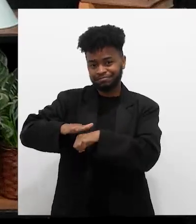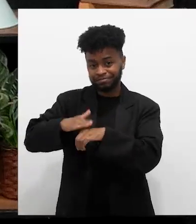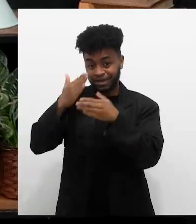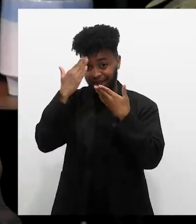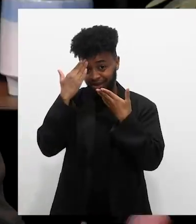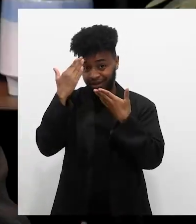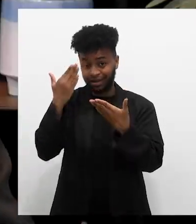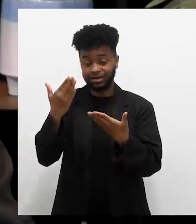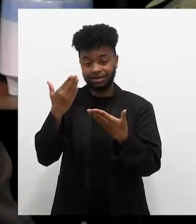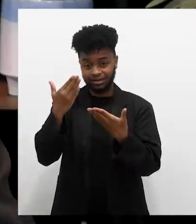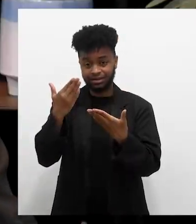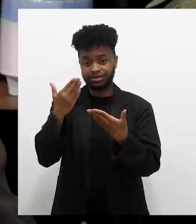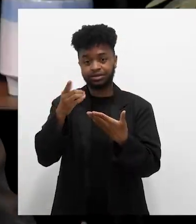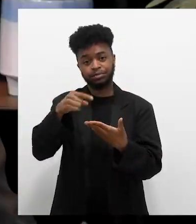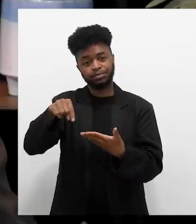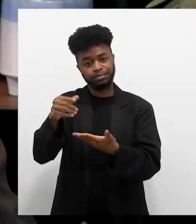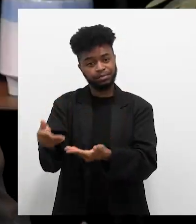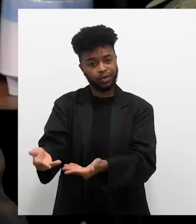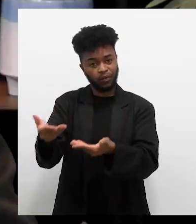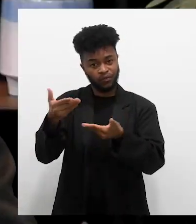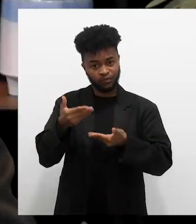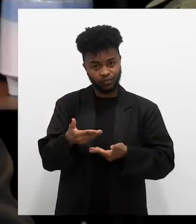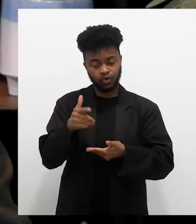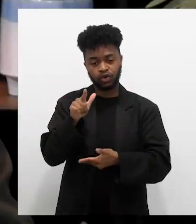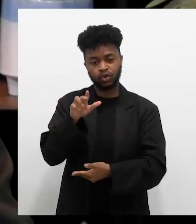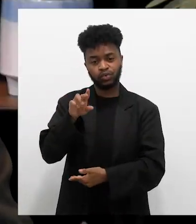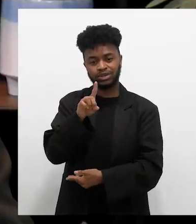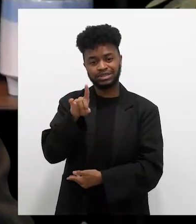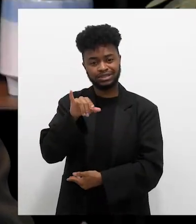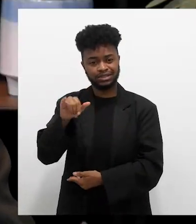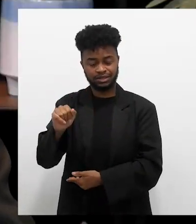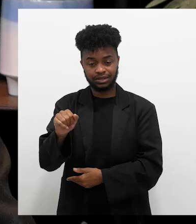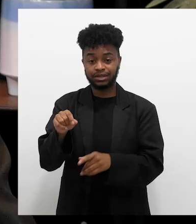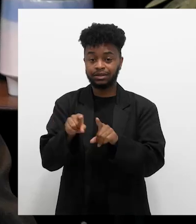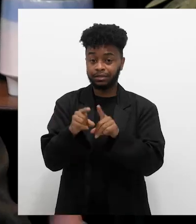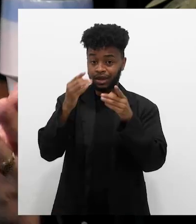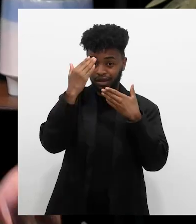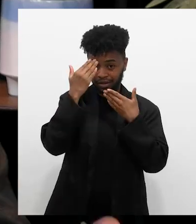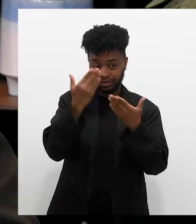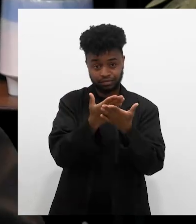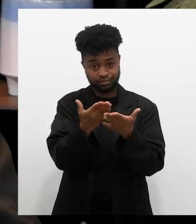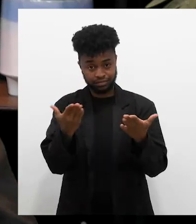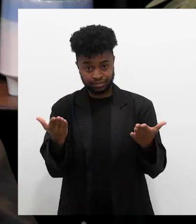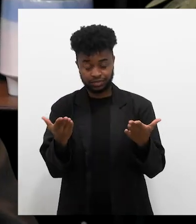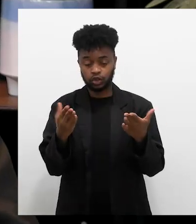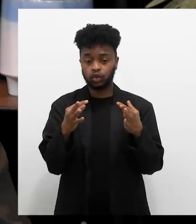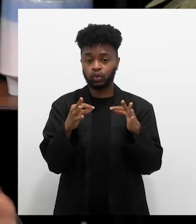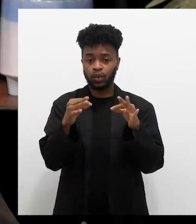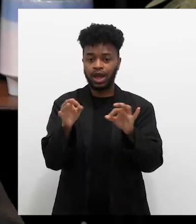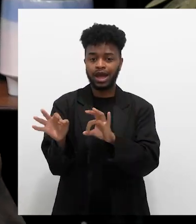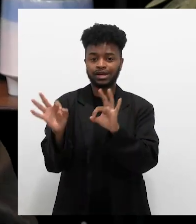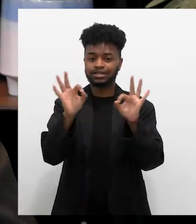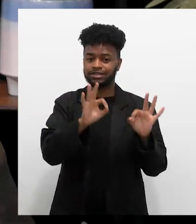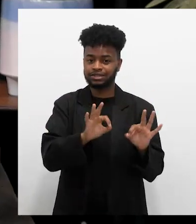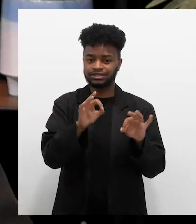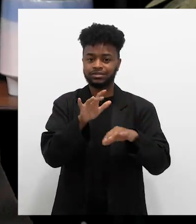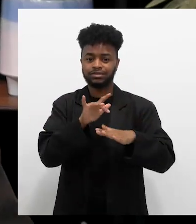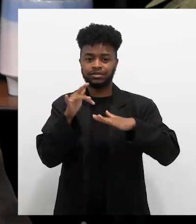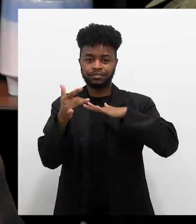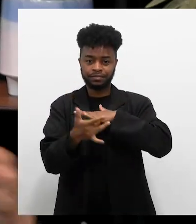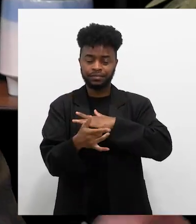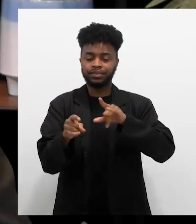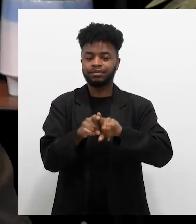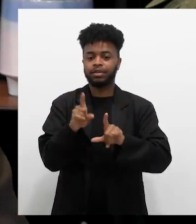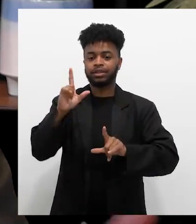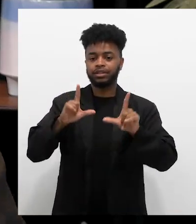programa. Eu que agradeço o honroso convite, Luzia Lacerda, e, por fim, agradeço a todos aqueles que nos